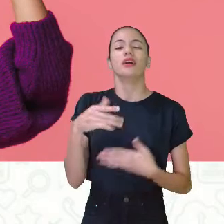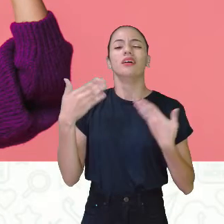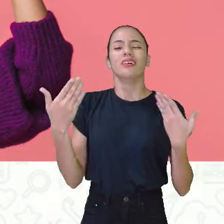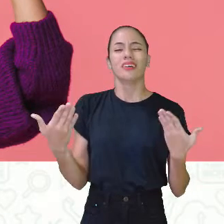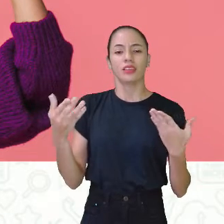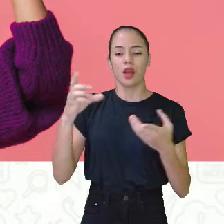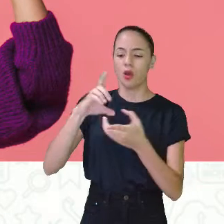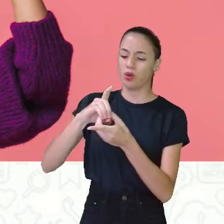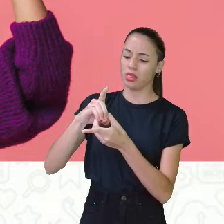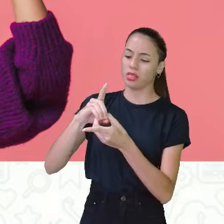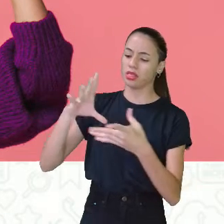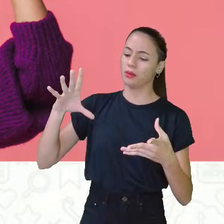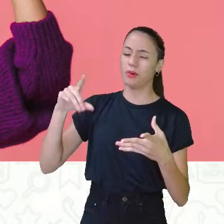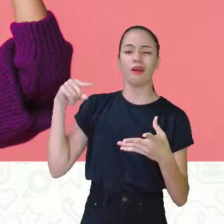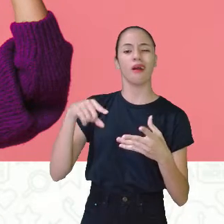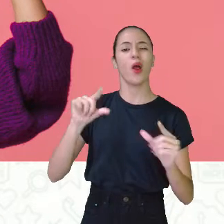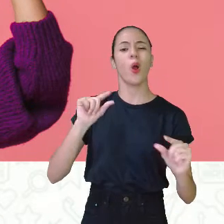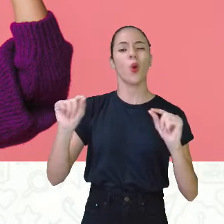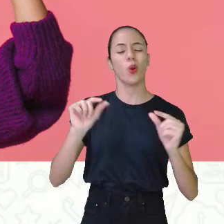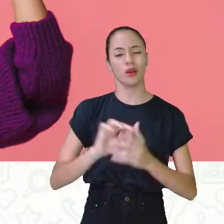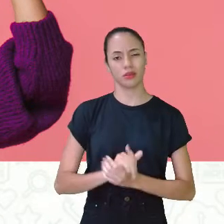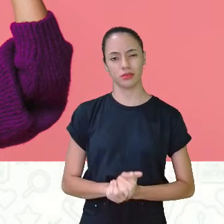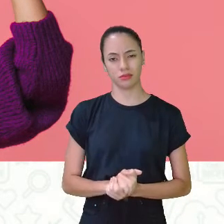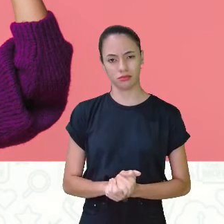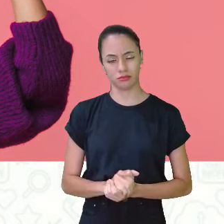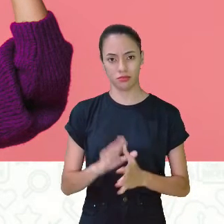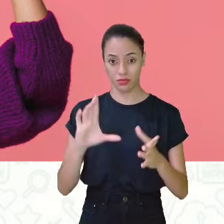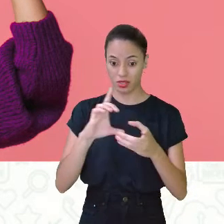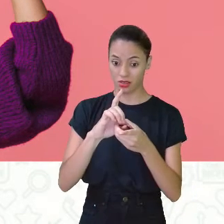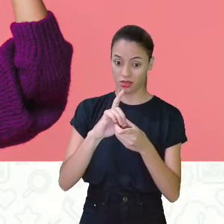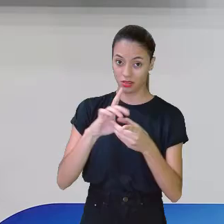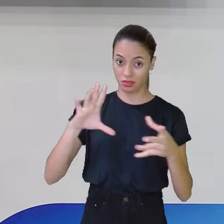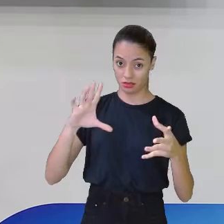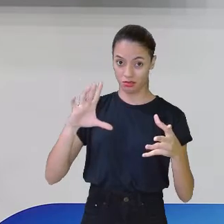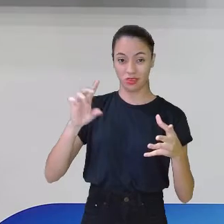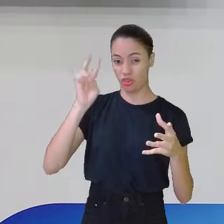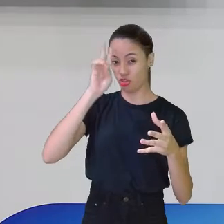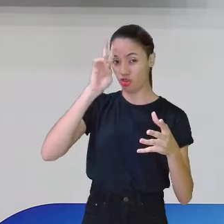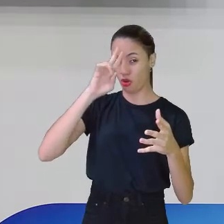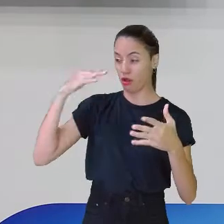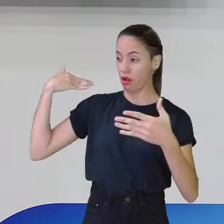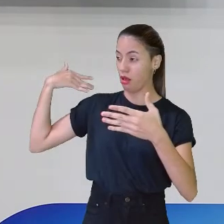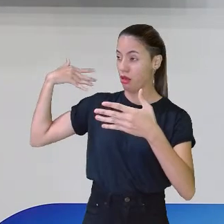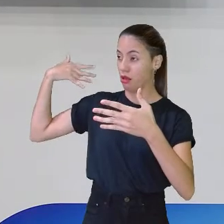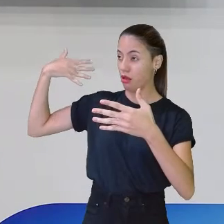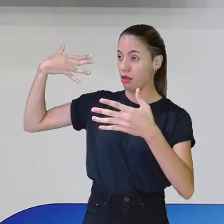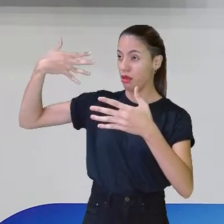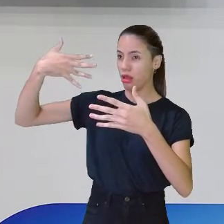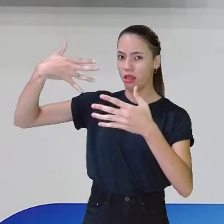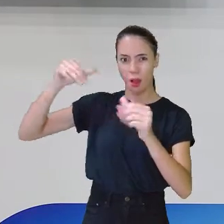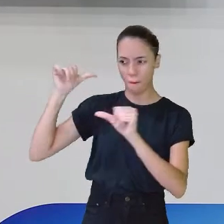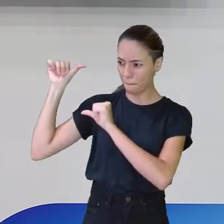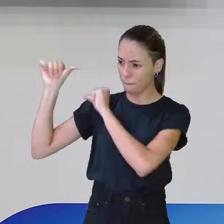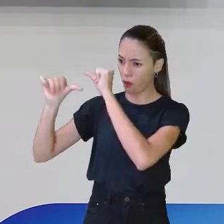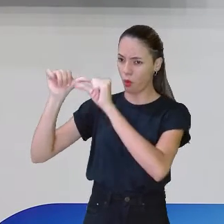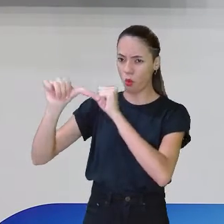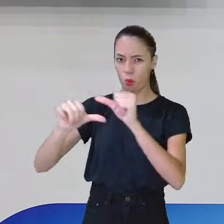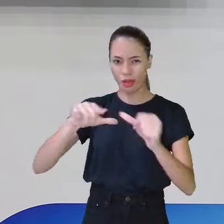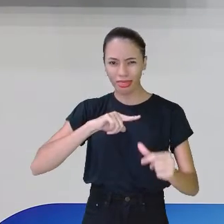que é democracia, né? Será que essa democracia, ao longo da história, foi modificada, né?